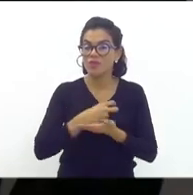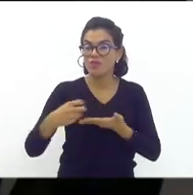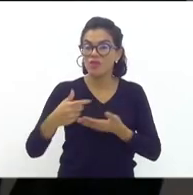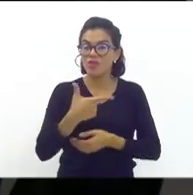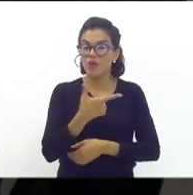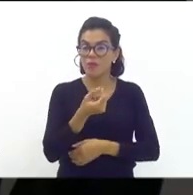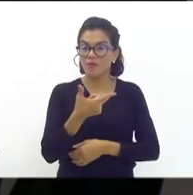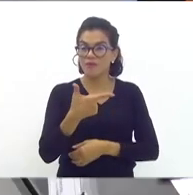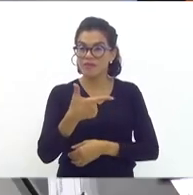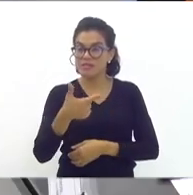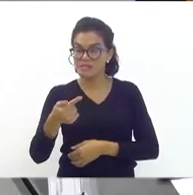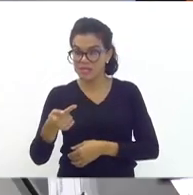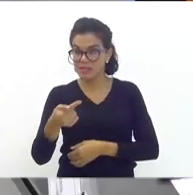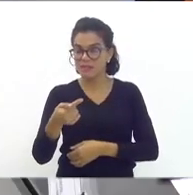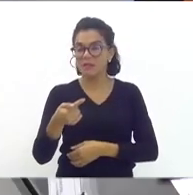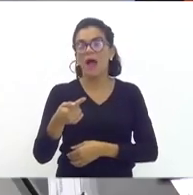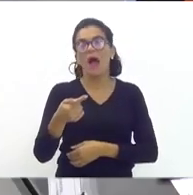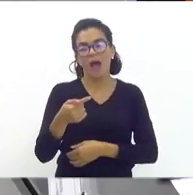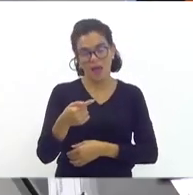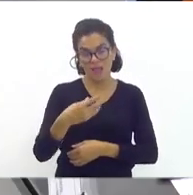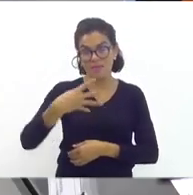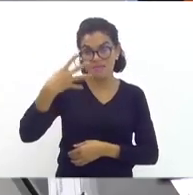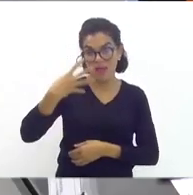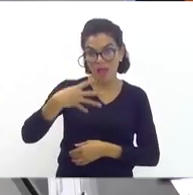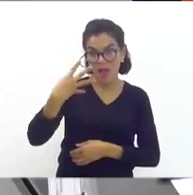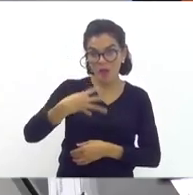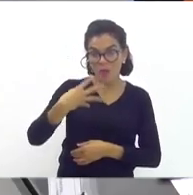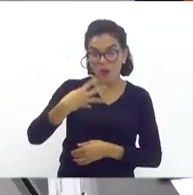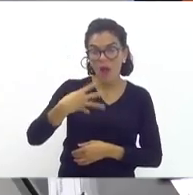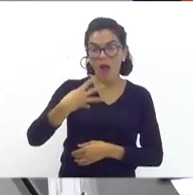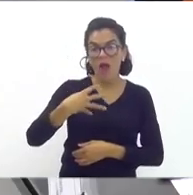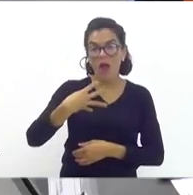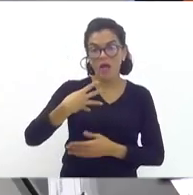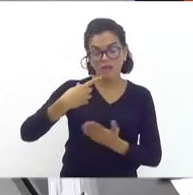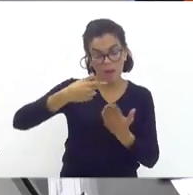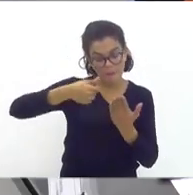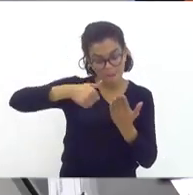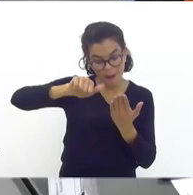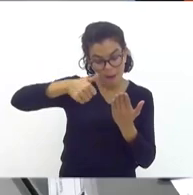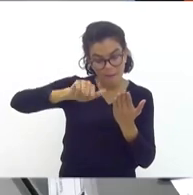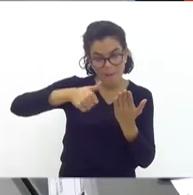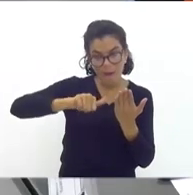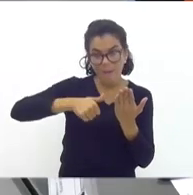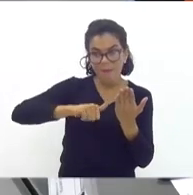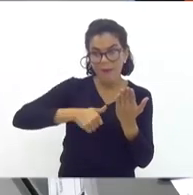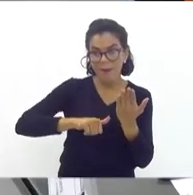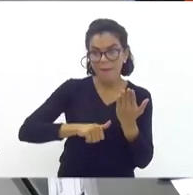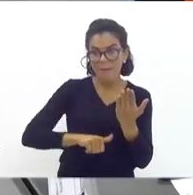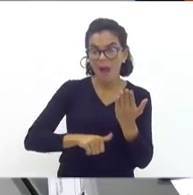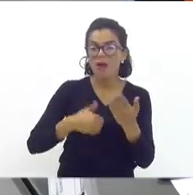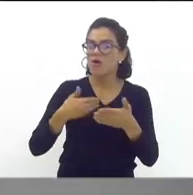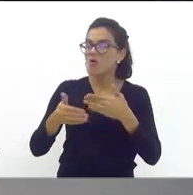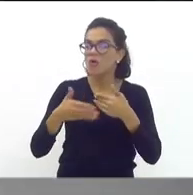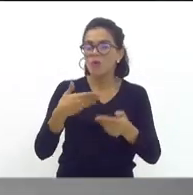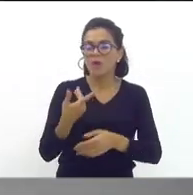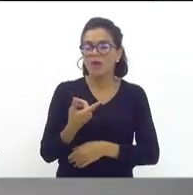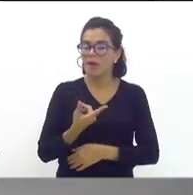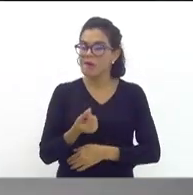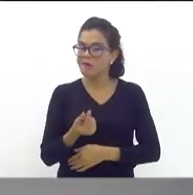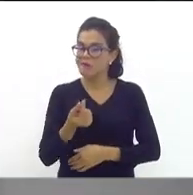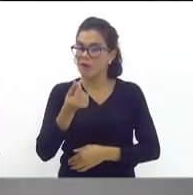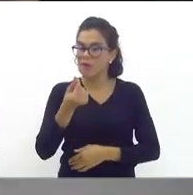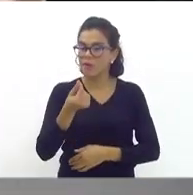isso a gente vai na quarta revisão qualquer qualquer valor que precisa